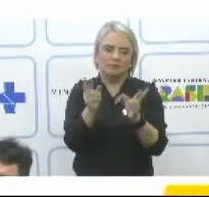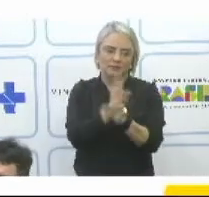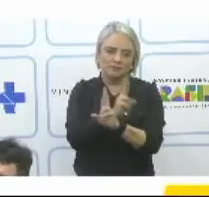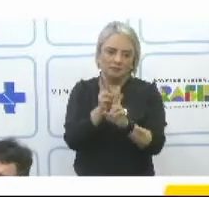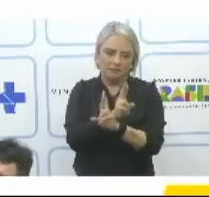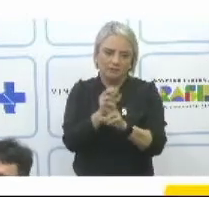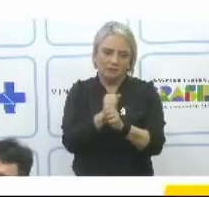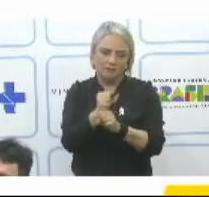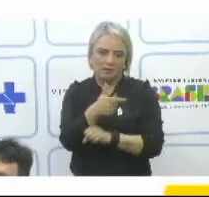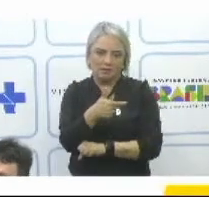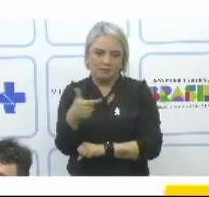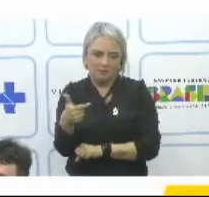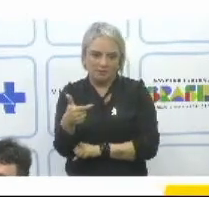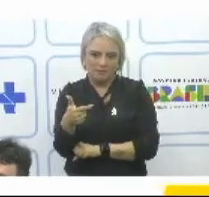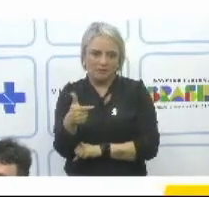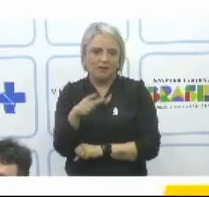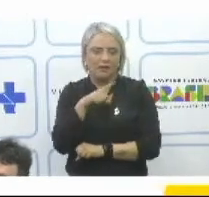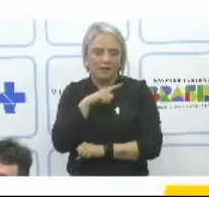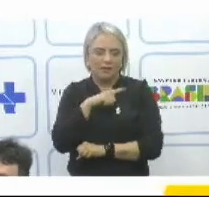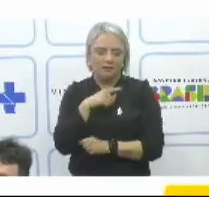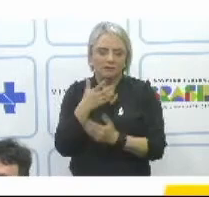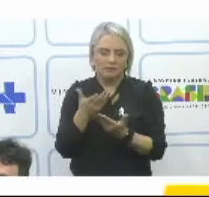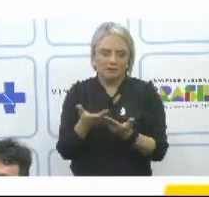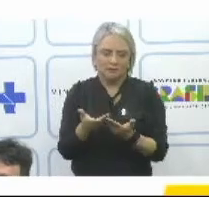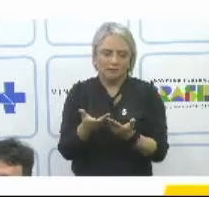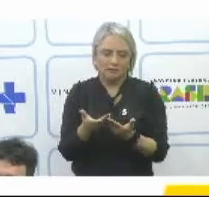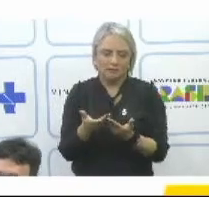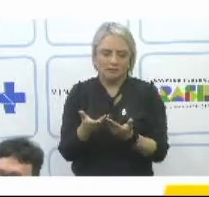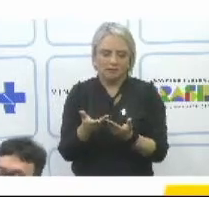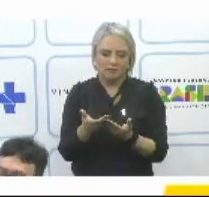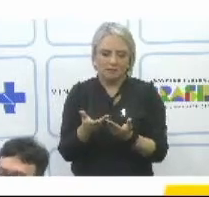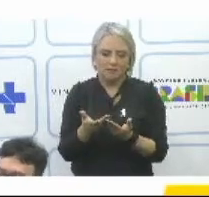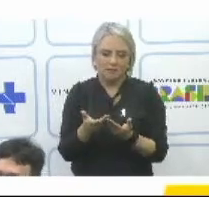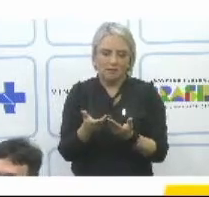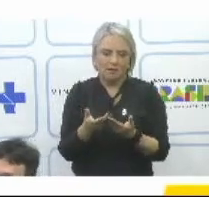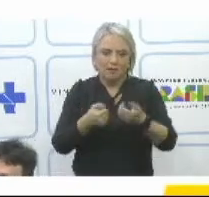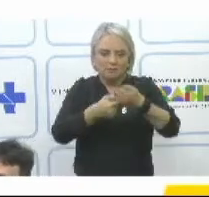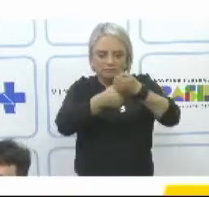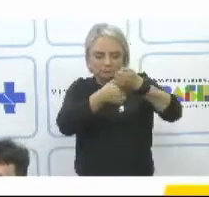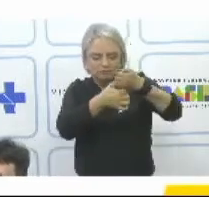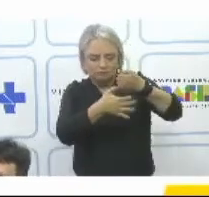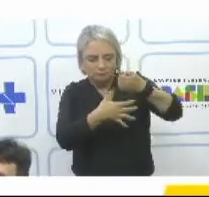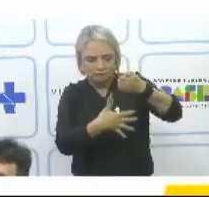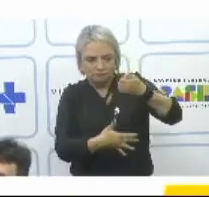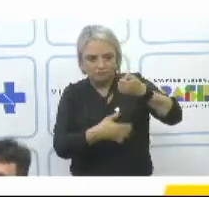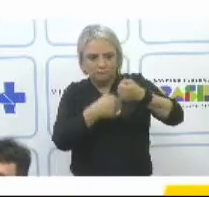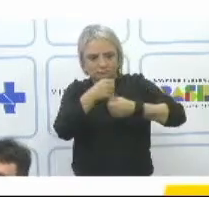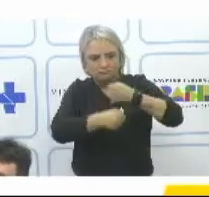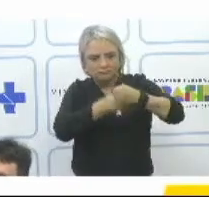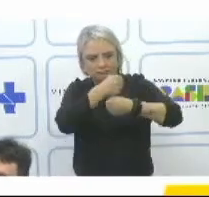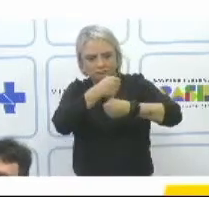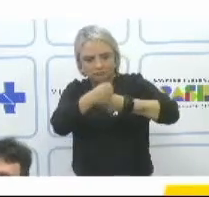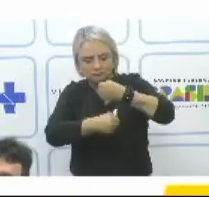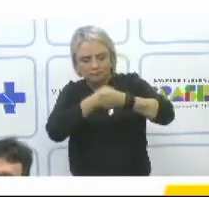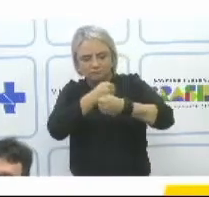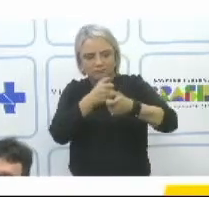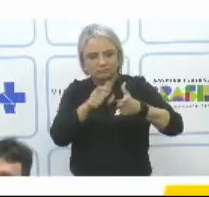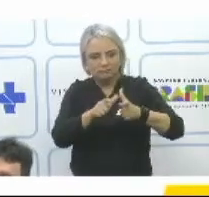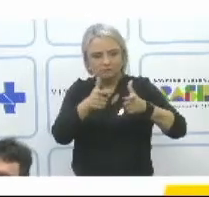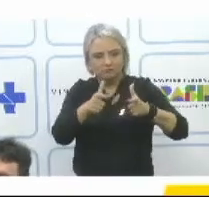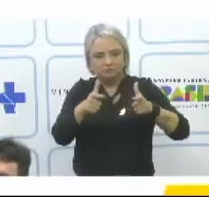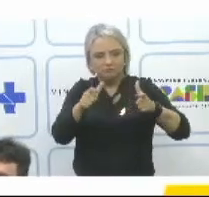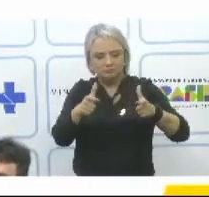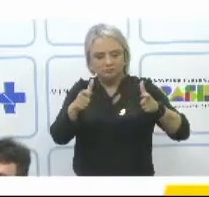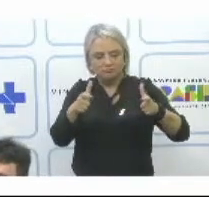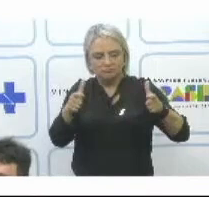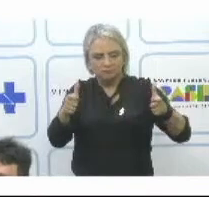relação a 2022, e a gente está, né, com um cronograma, né, ano após ano, né, de ampliação dessa